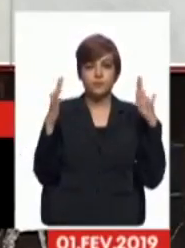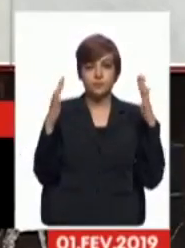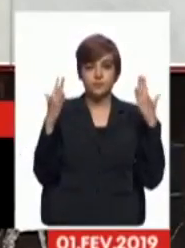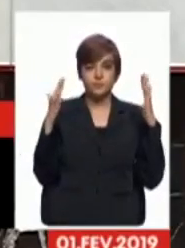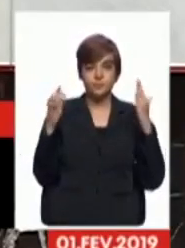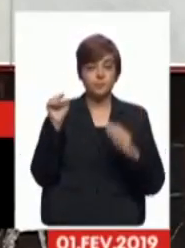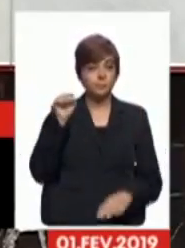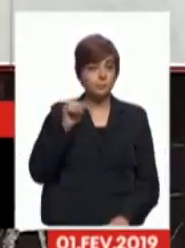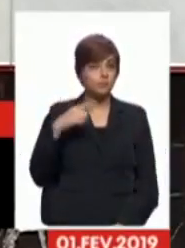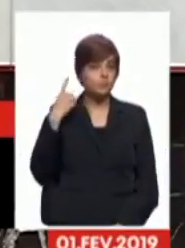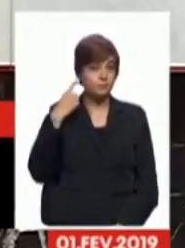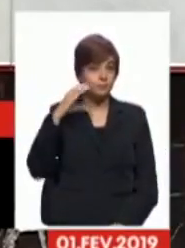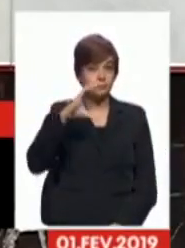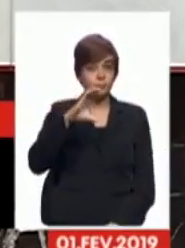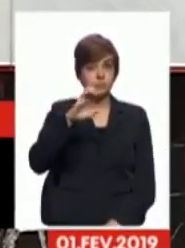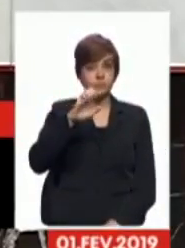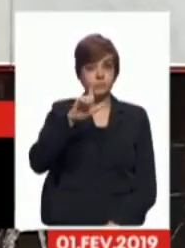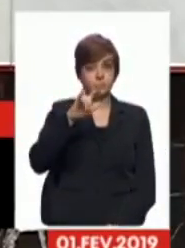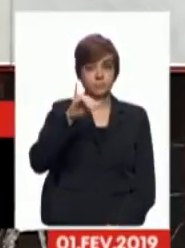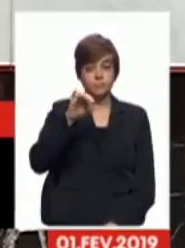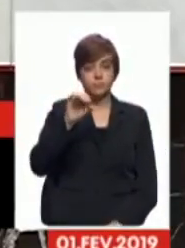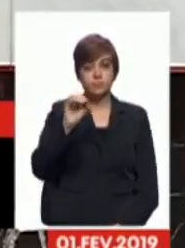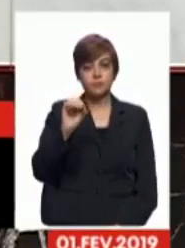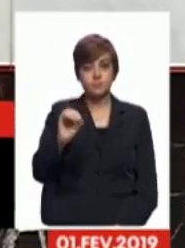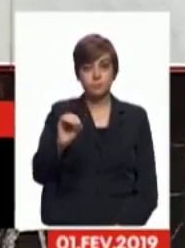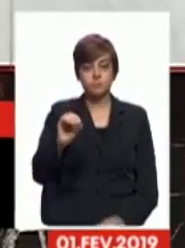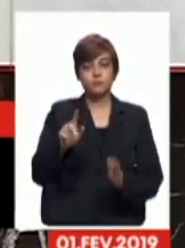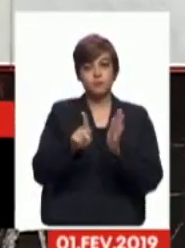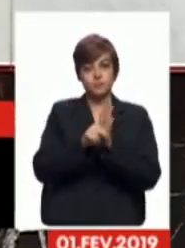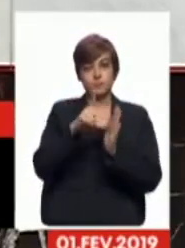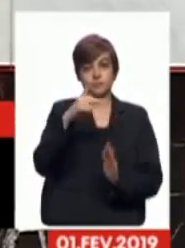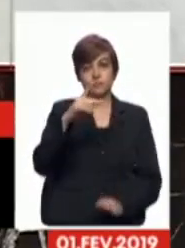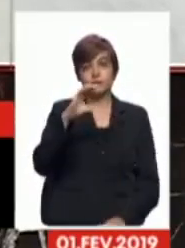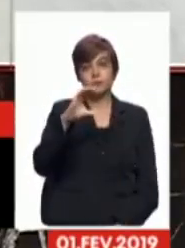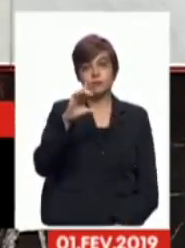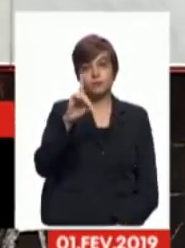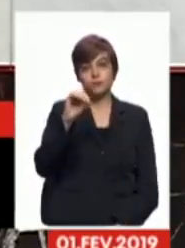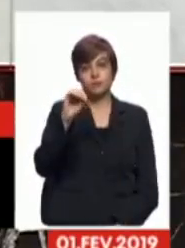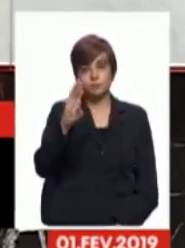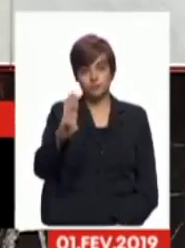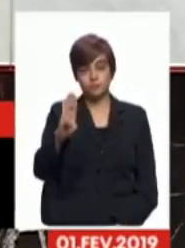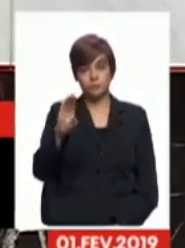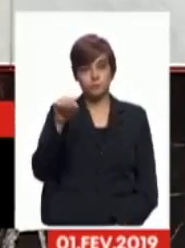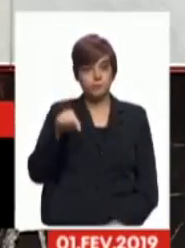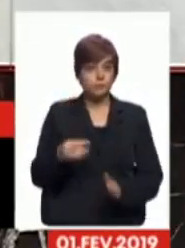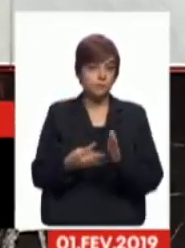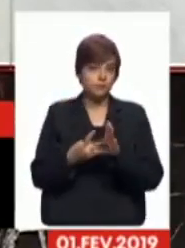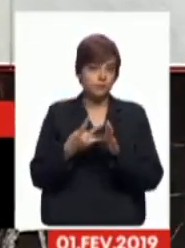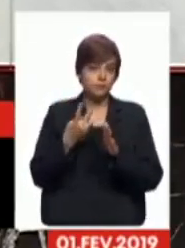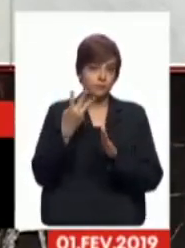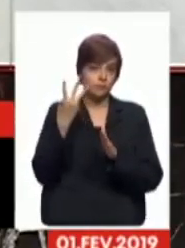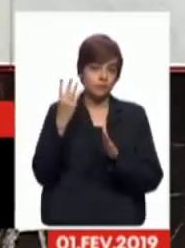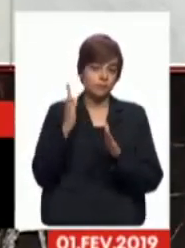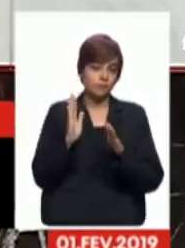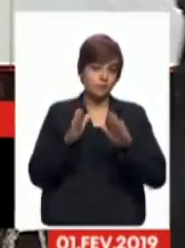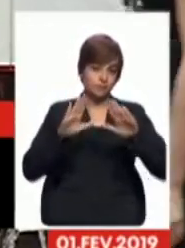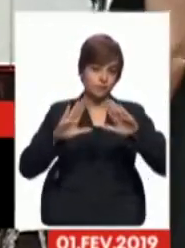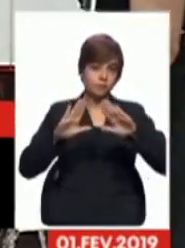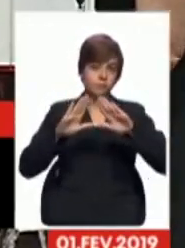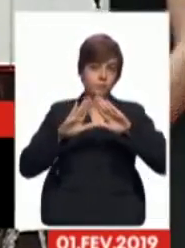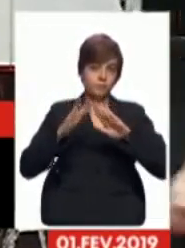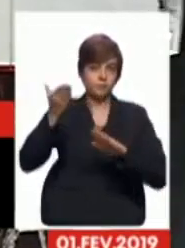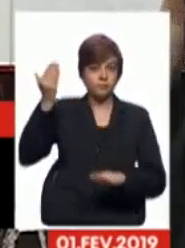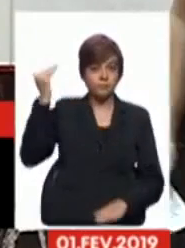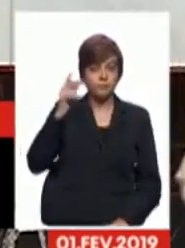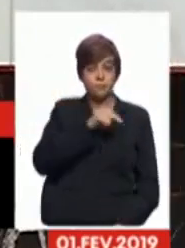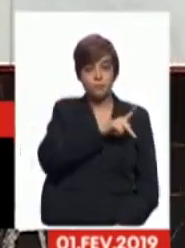Este é o deputado Celinho do Centrocel, do PCdoB, que está no terceiro mandato aqui na Assembleia. Ele foi presidente da